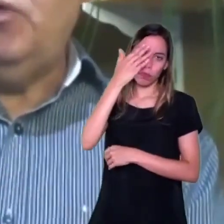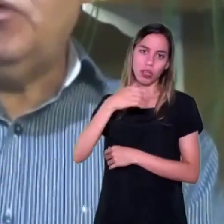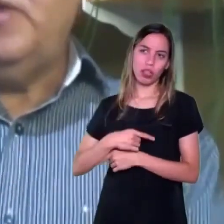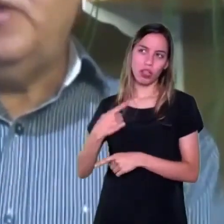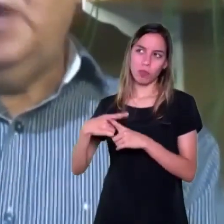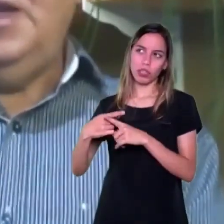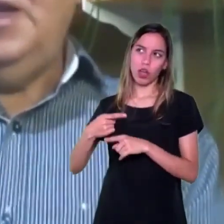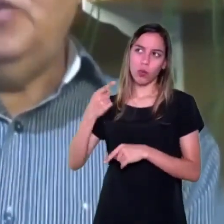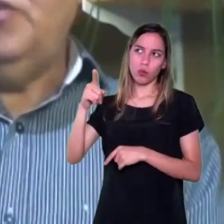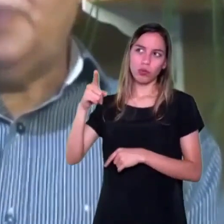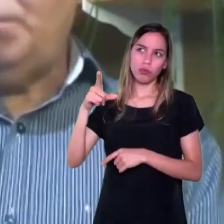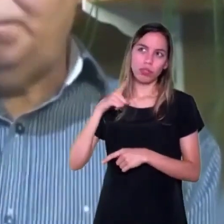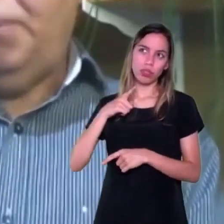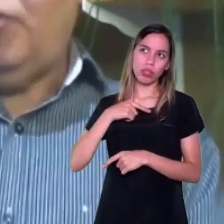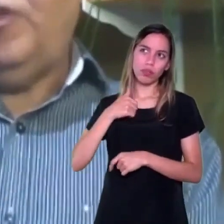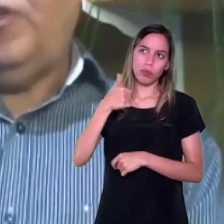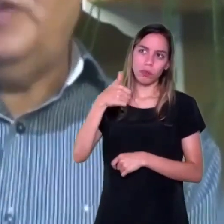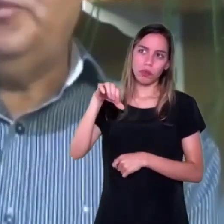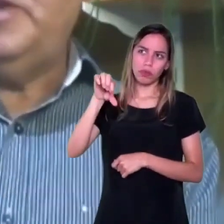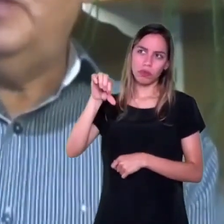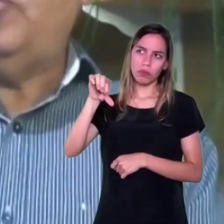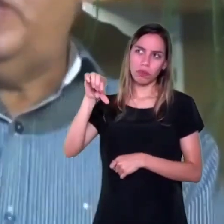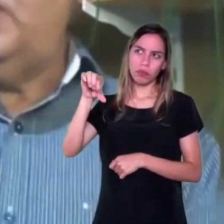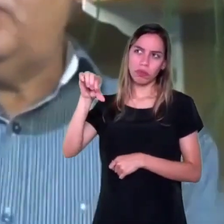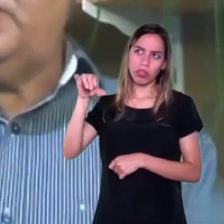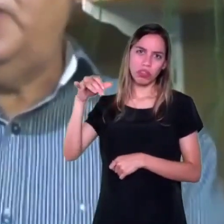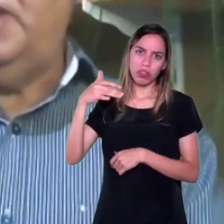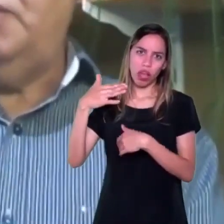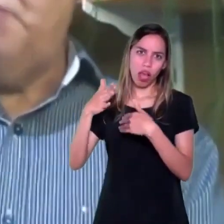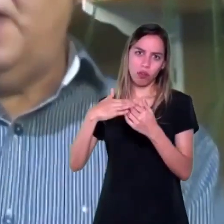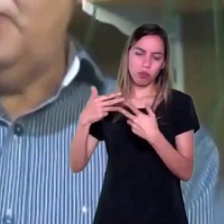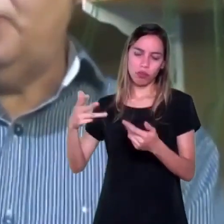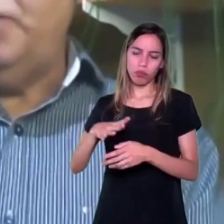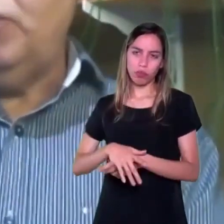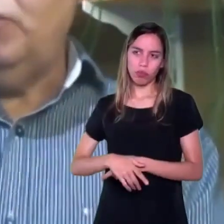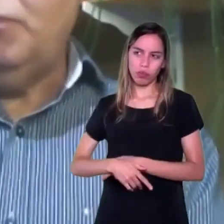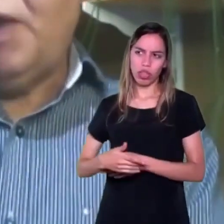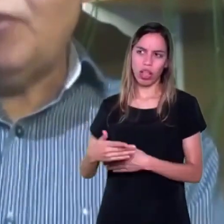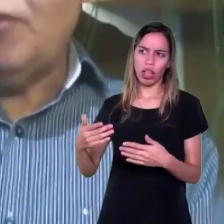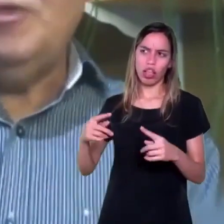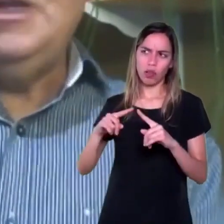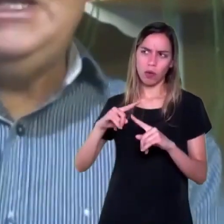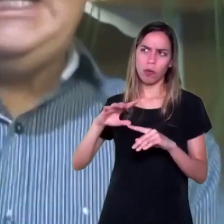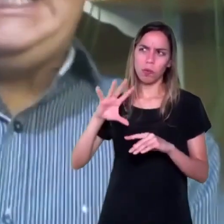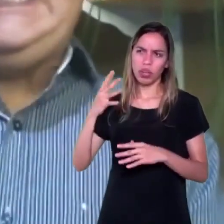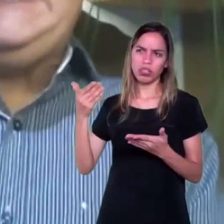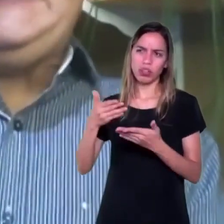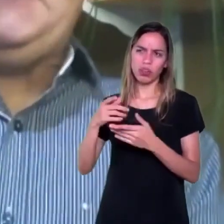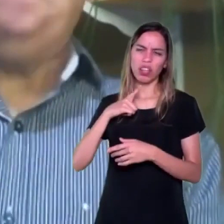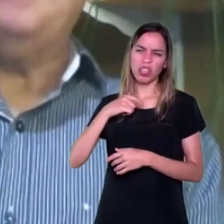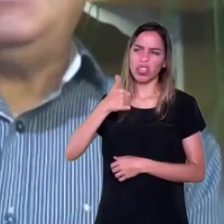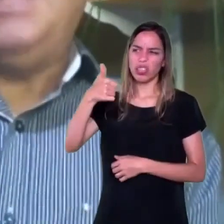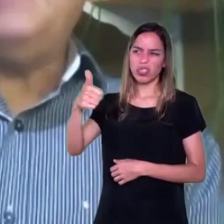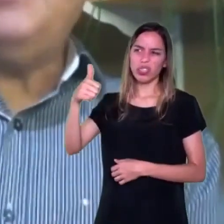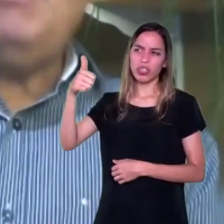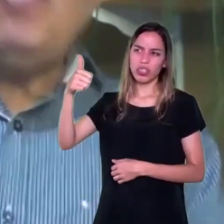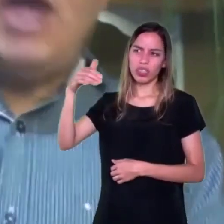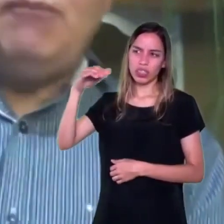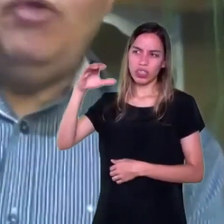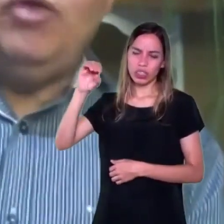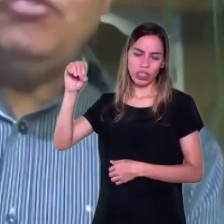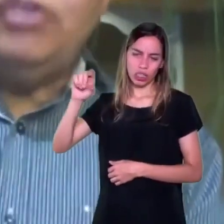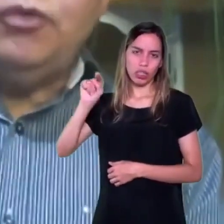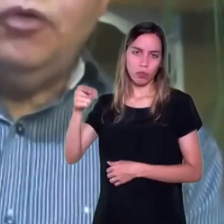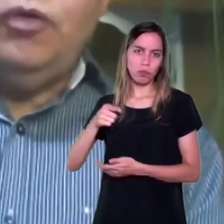e poucos, e a gente está pensando por aí, 100 a 110 mil no máximo. E Aqui Tem,